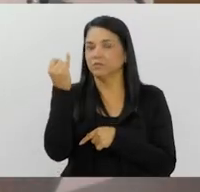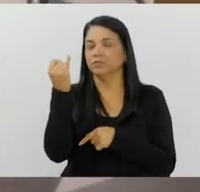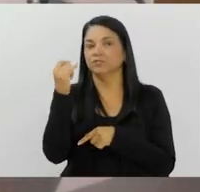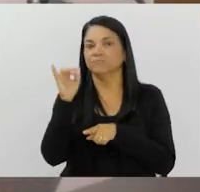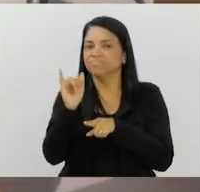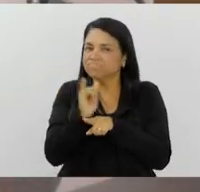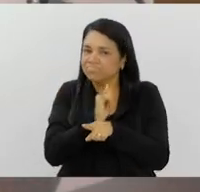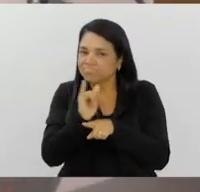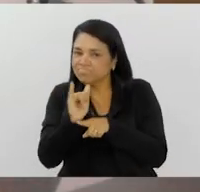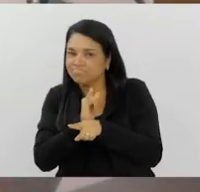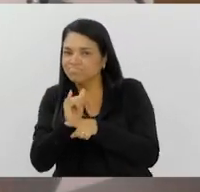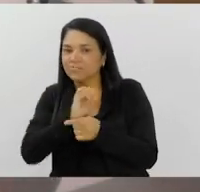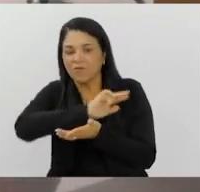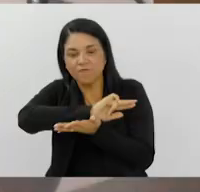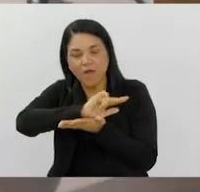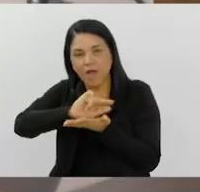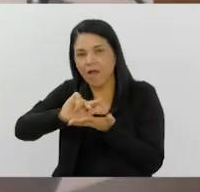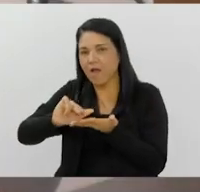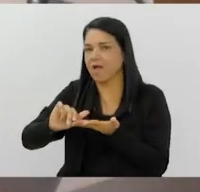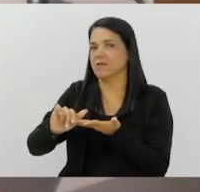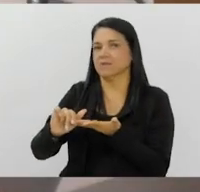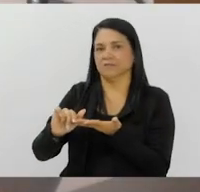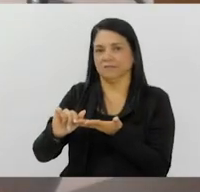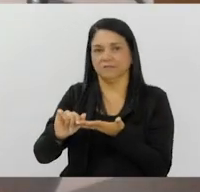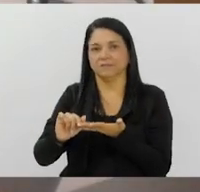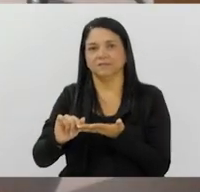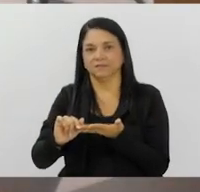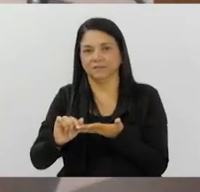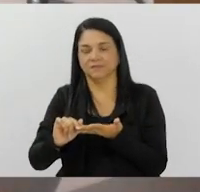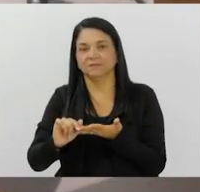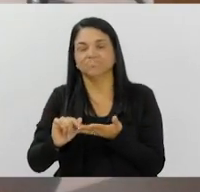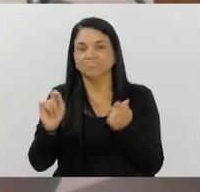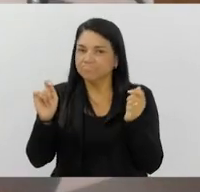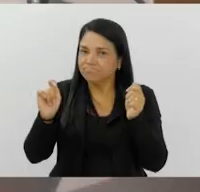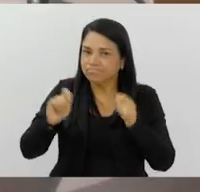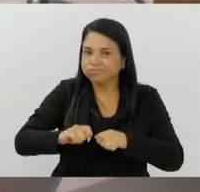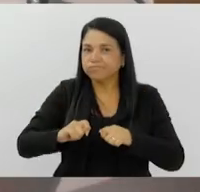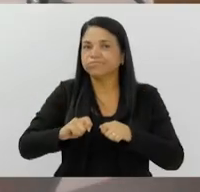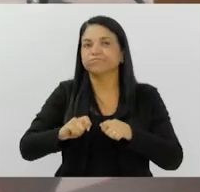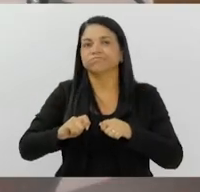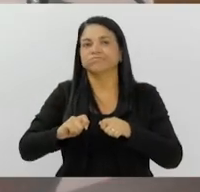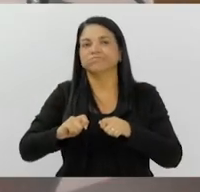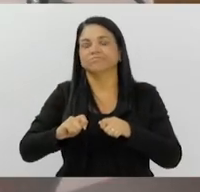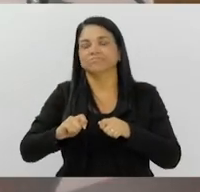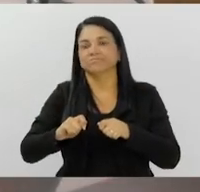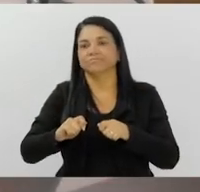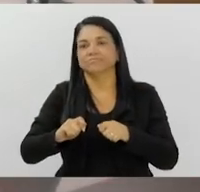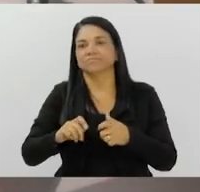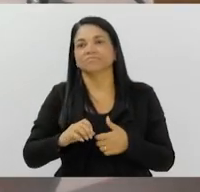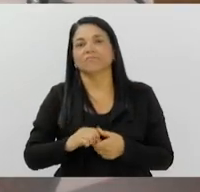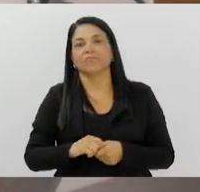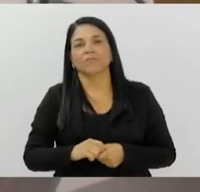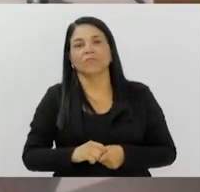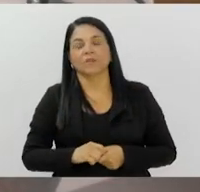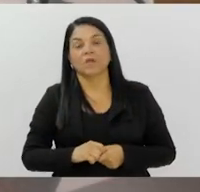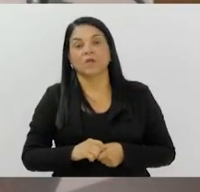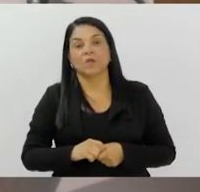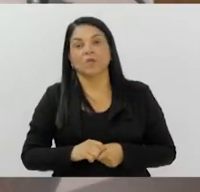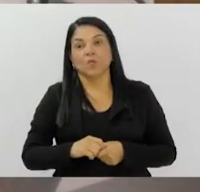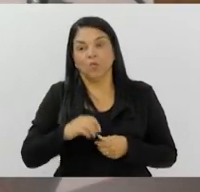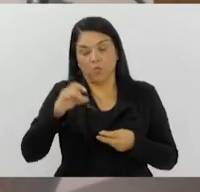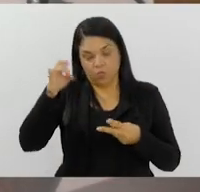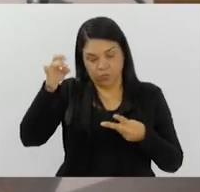mecanismos são variados e e e é uma é uma possibilidade sim que pode ser explorada O Último Ponto já